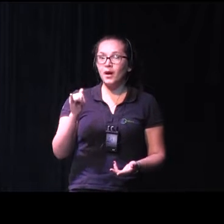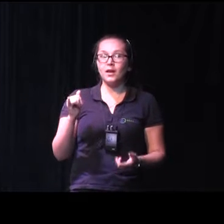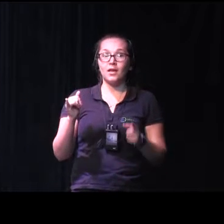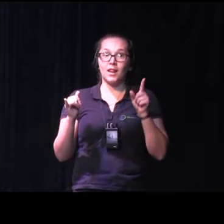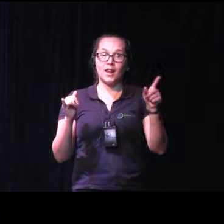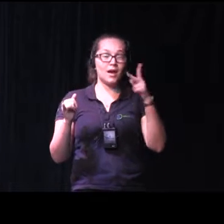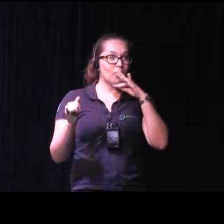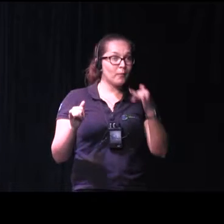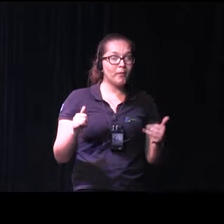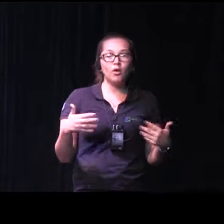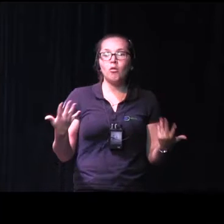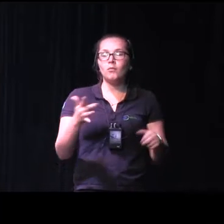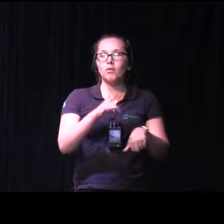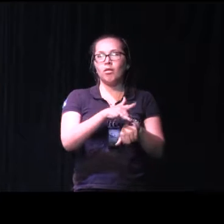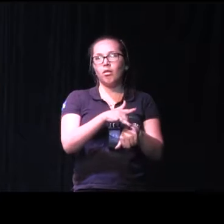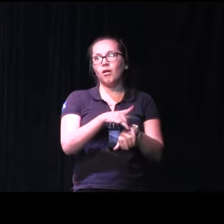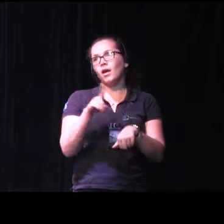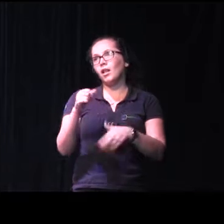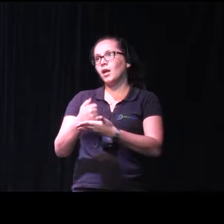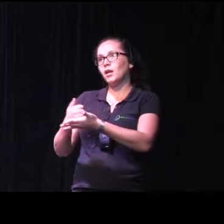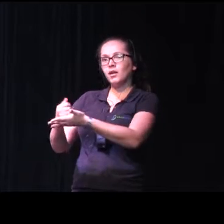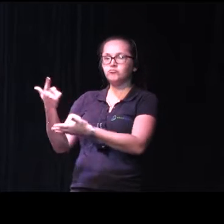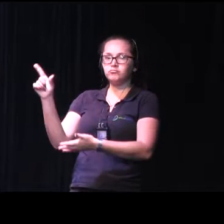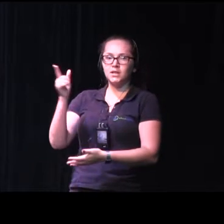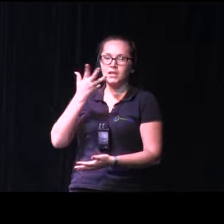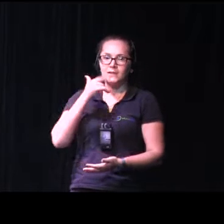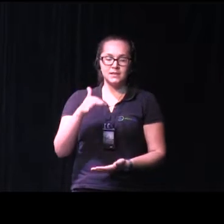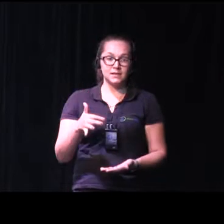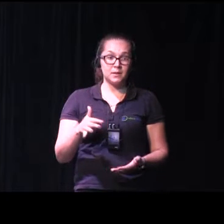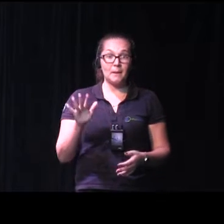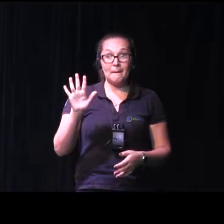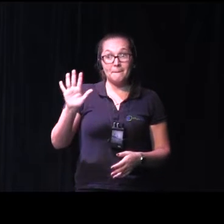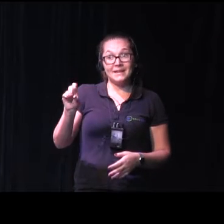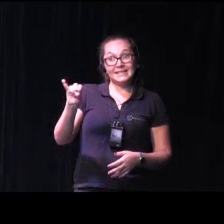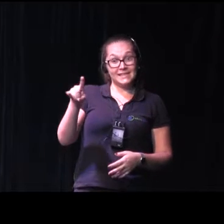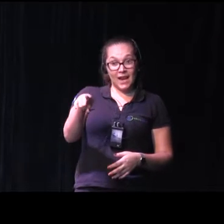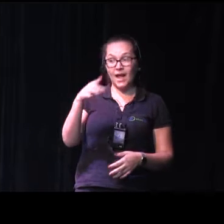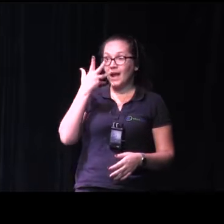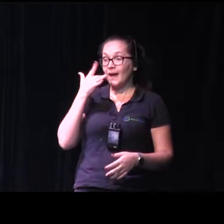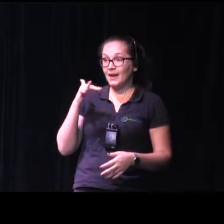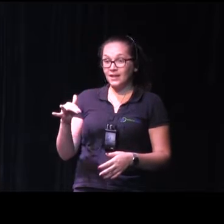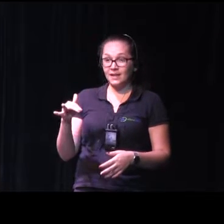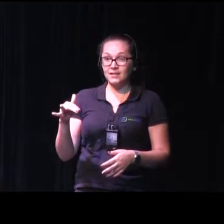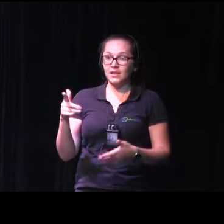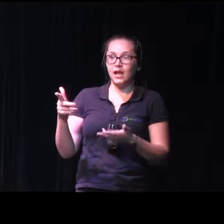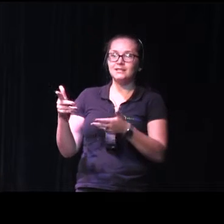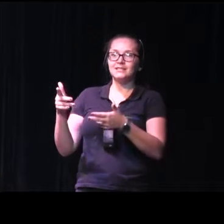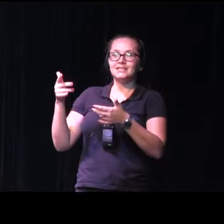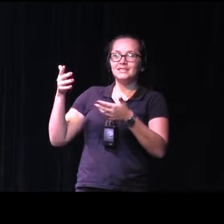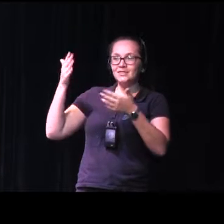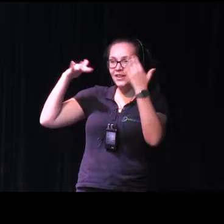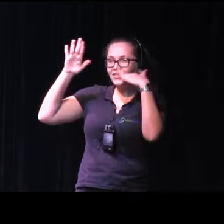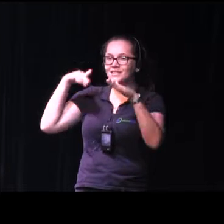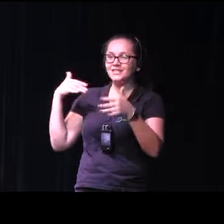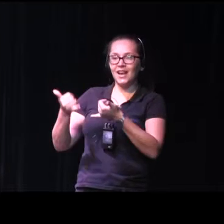você não arranja um espaço para o pai, então o pai fica entediado e ele leva a criança